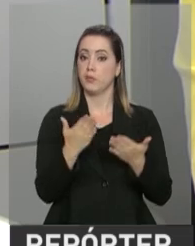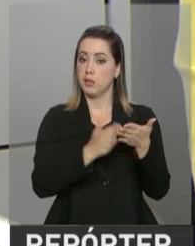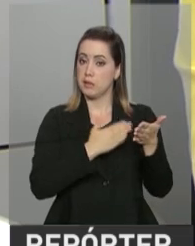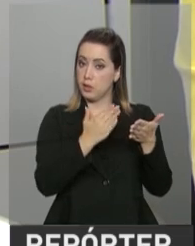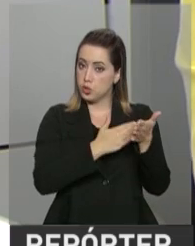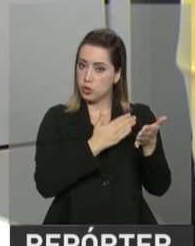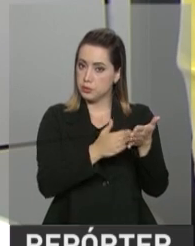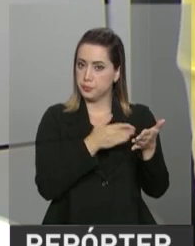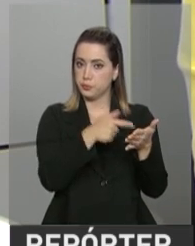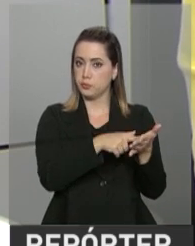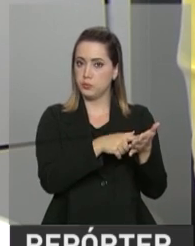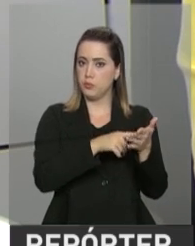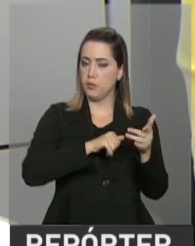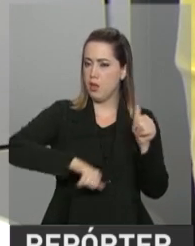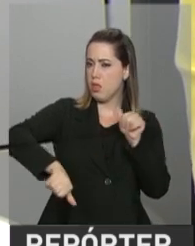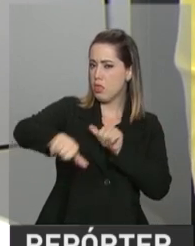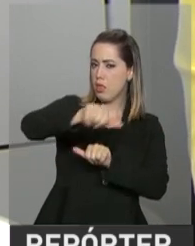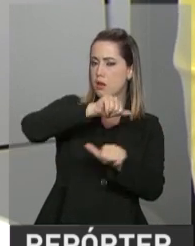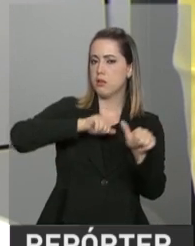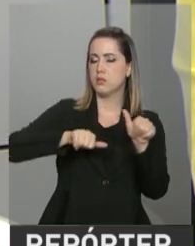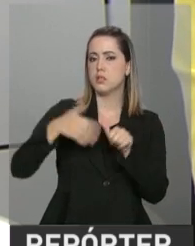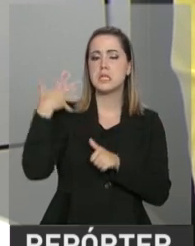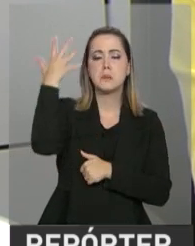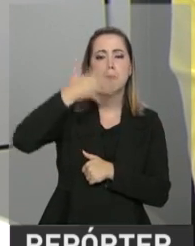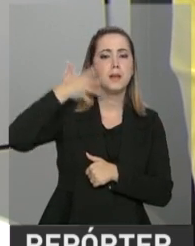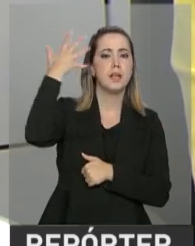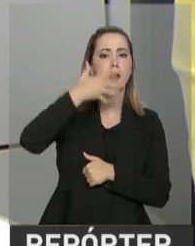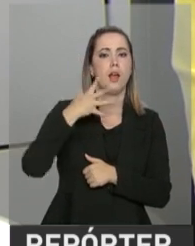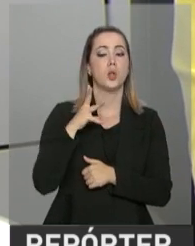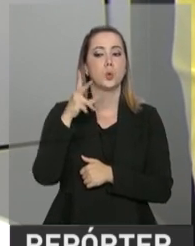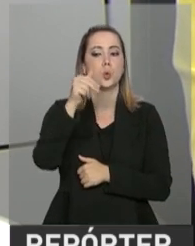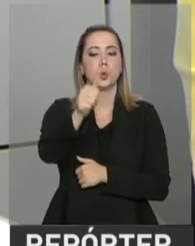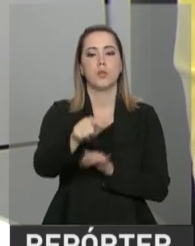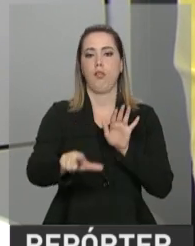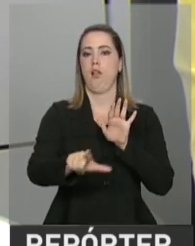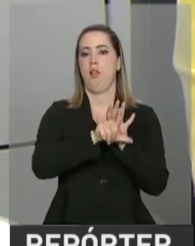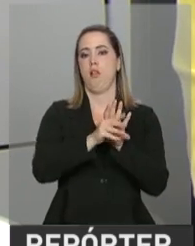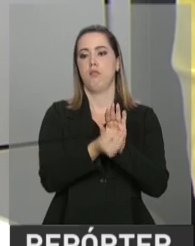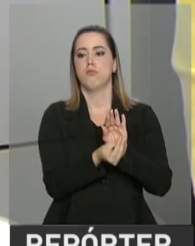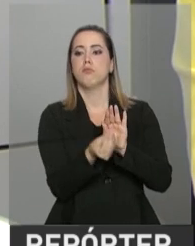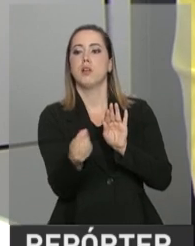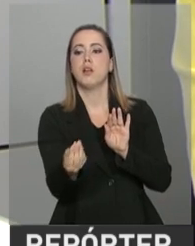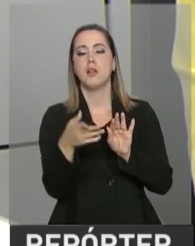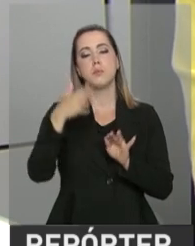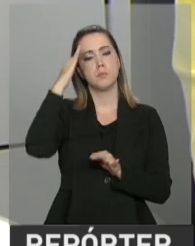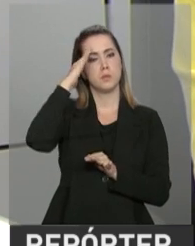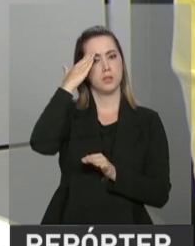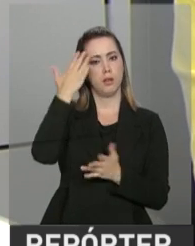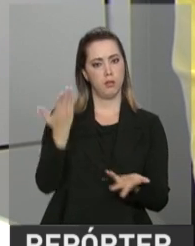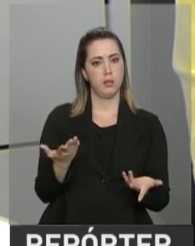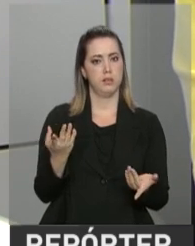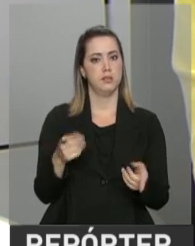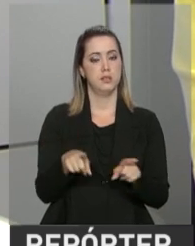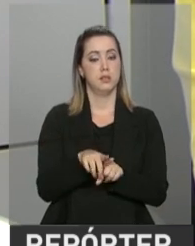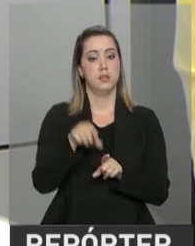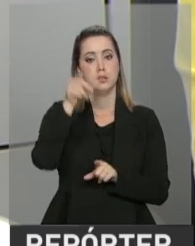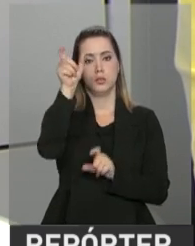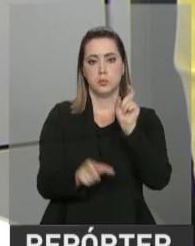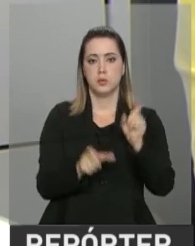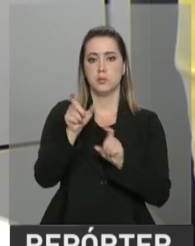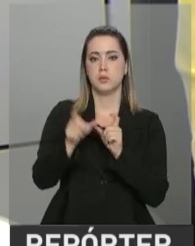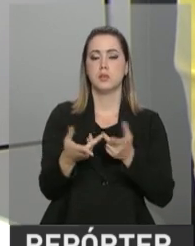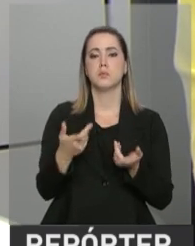vem traduzir um normativo para uma linguagem que todos compreendem. A gente percebe que os consumidores estão